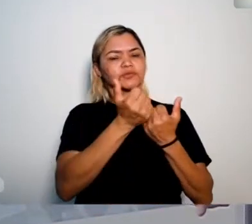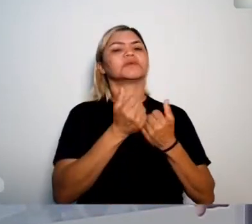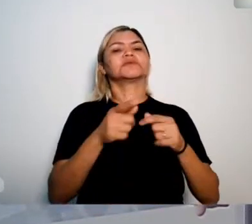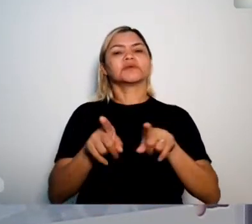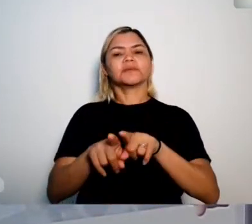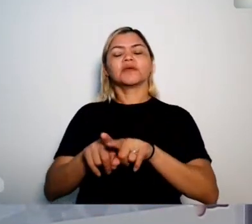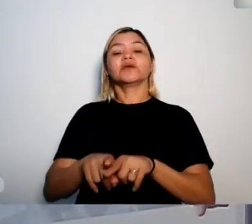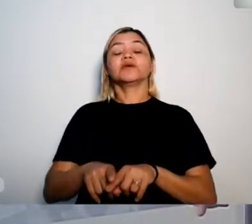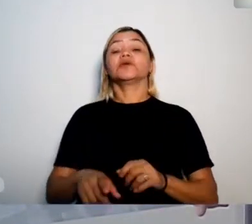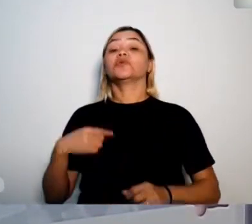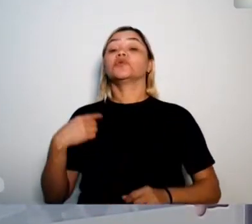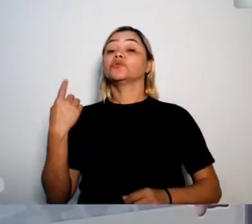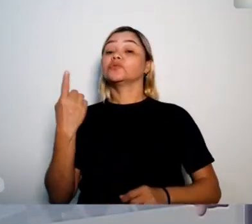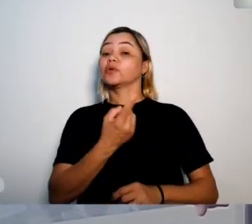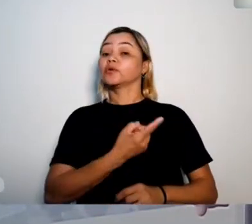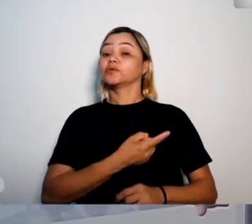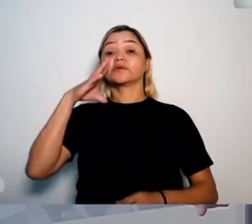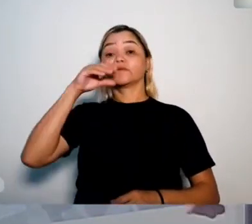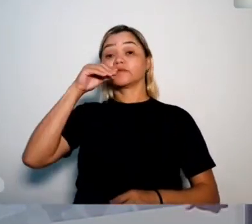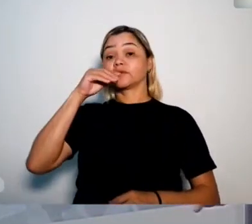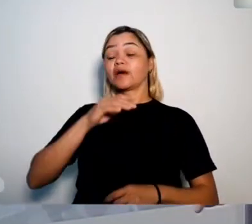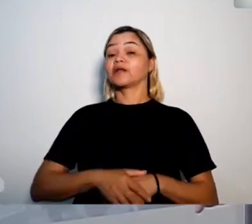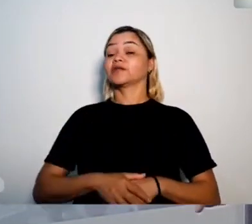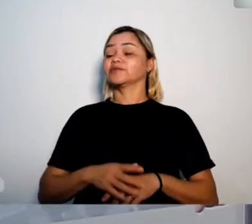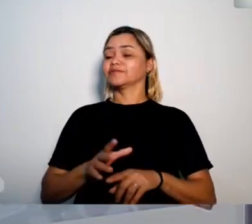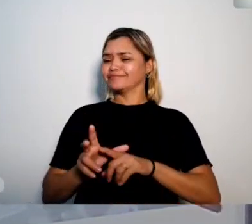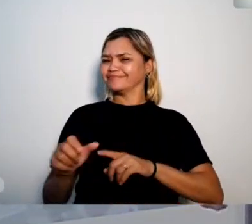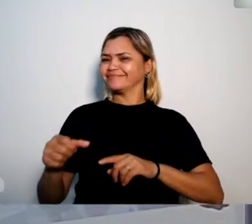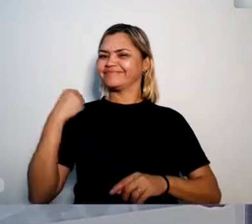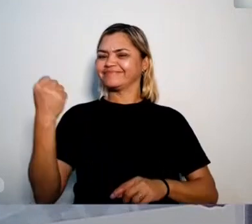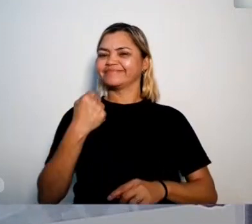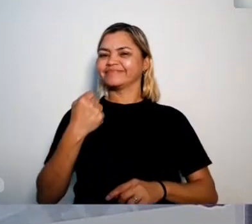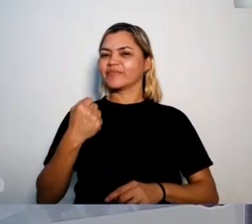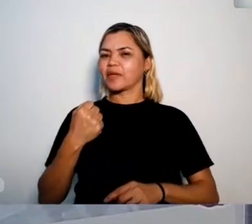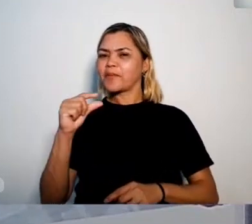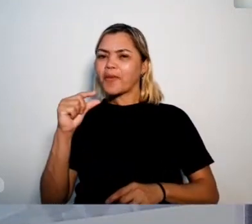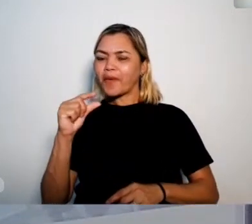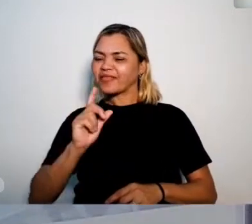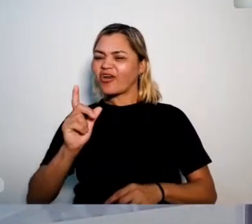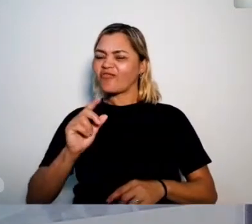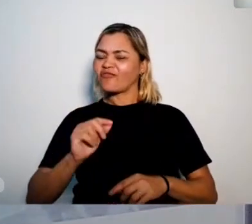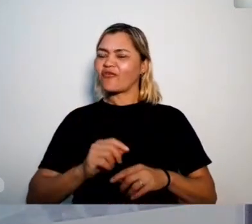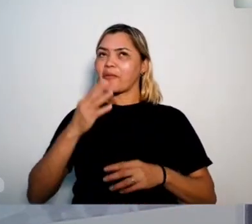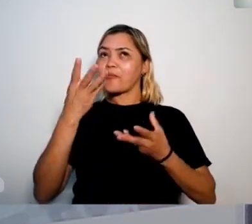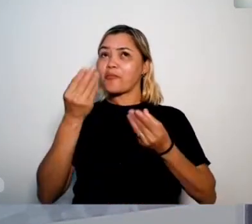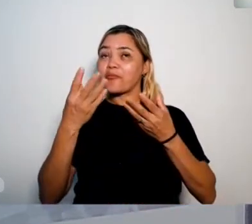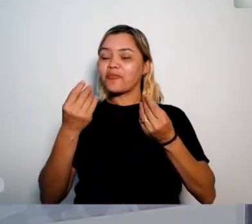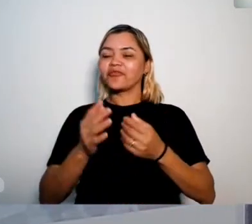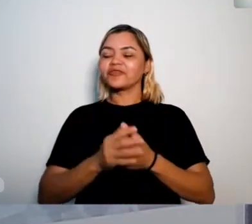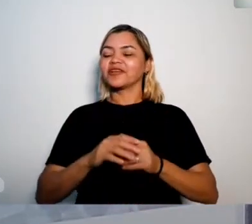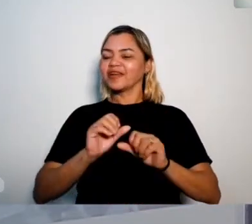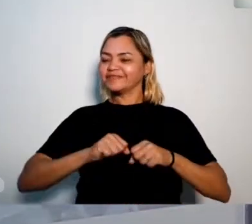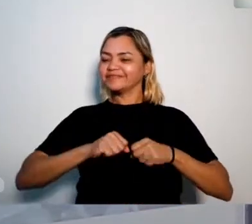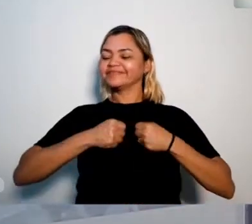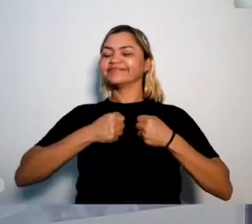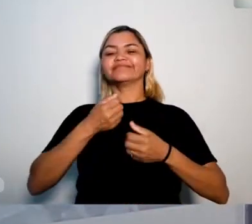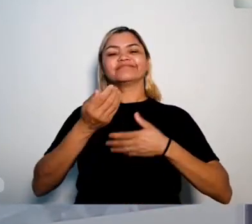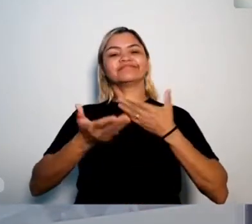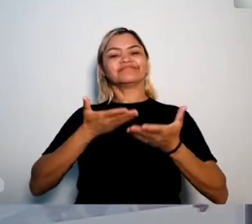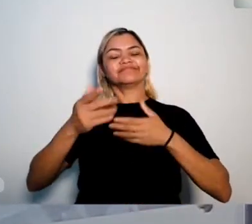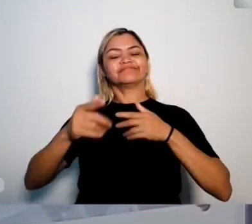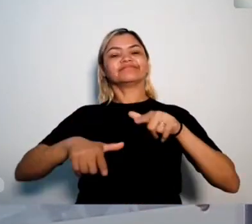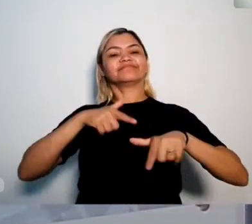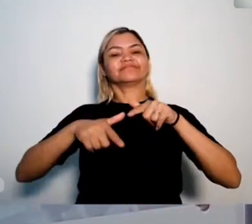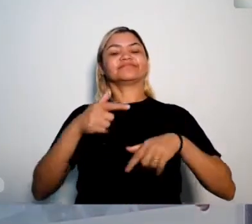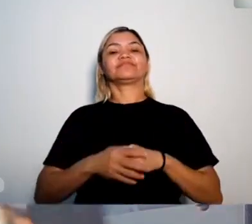funcionários. Se tivemos conquista, e não foram poucas, graças à determinação de todos os servidores